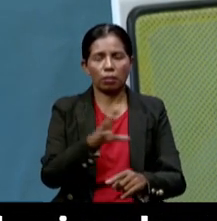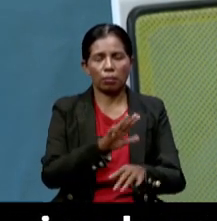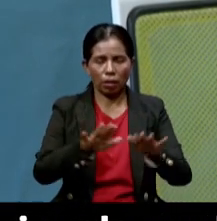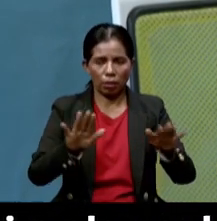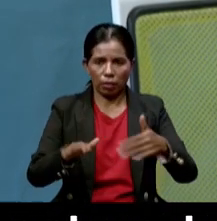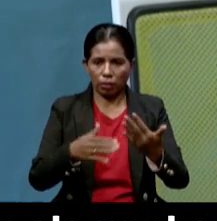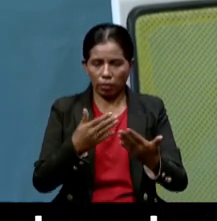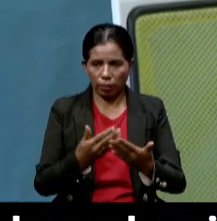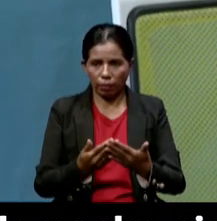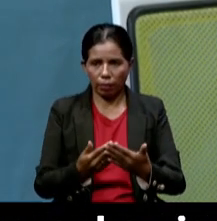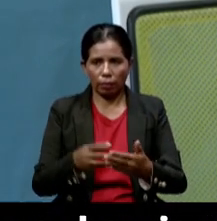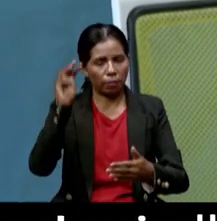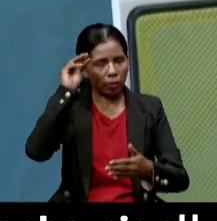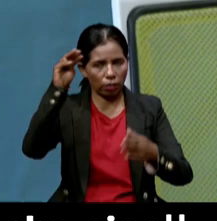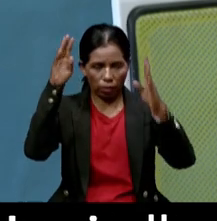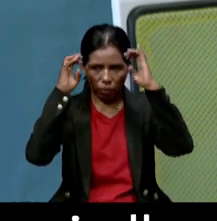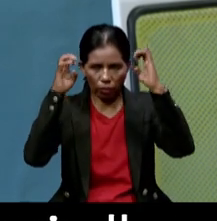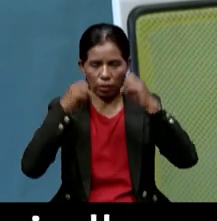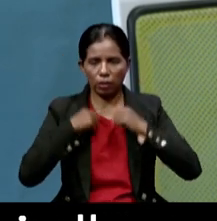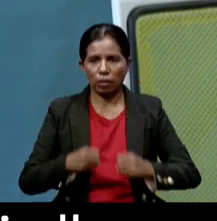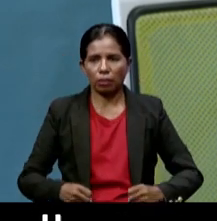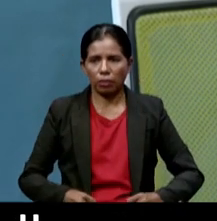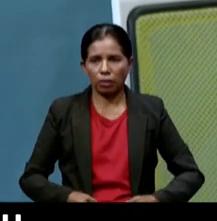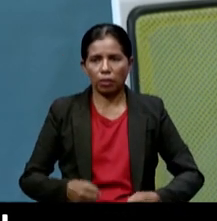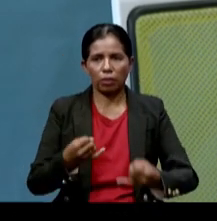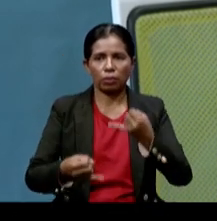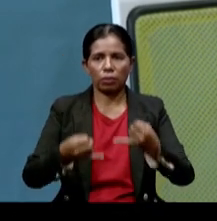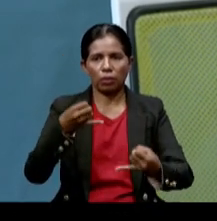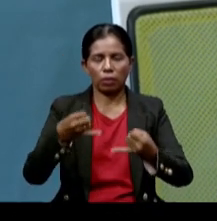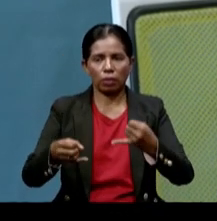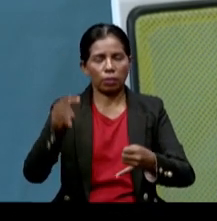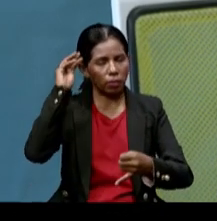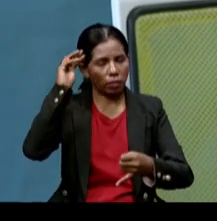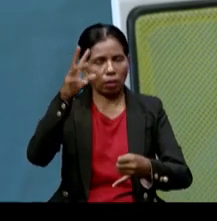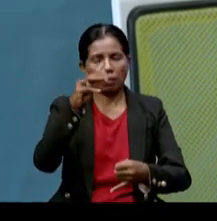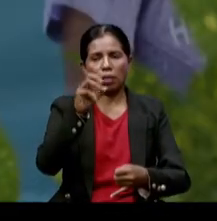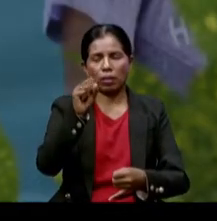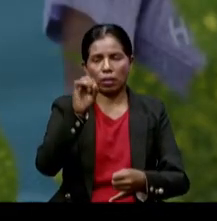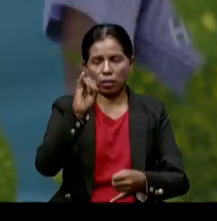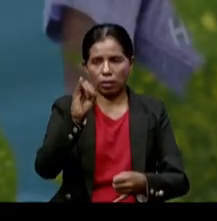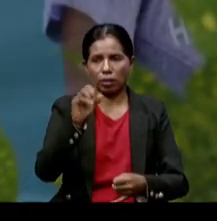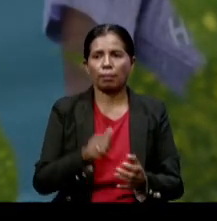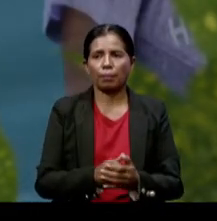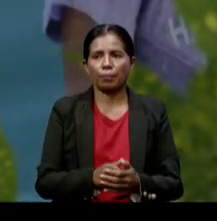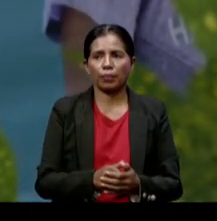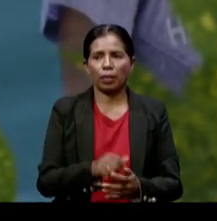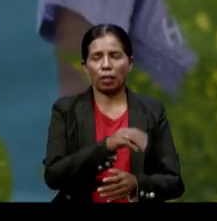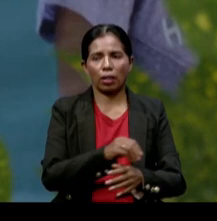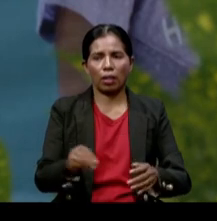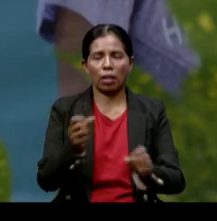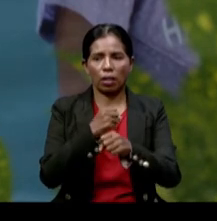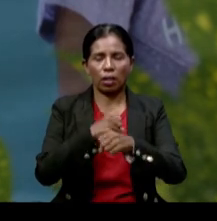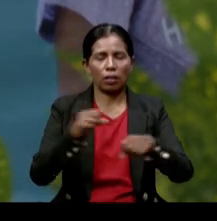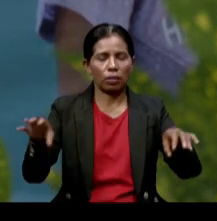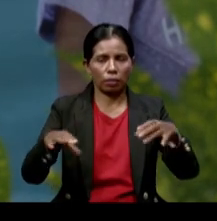labarik niang. Nemak Ministério de Educação, Saúde, Justiça, no Ministério de Solidariedade Social Rásik. Chalfan Timor-Leste durante ne halau